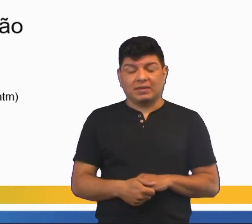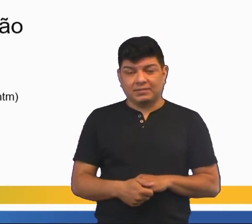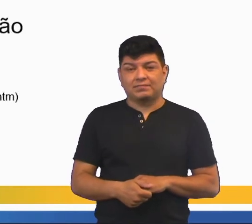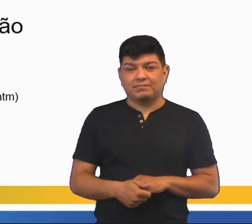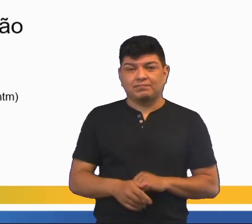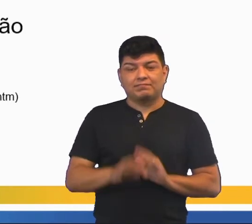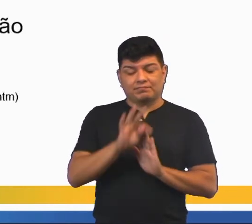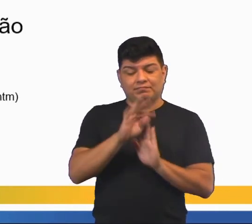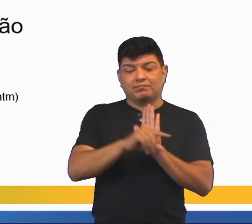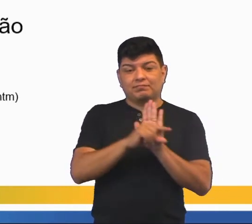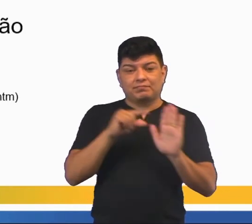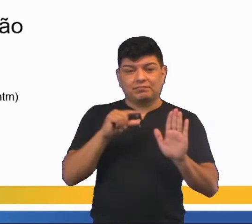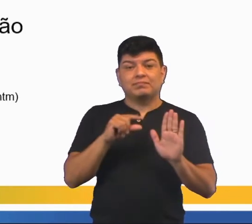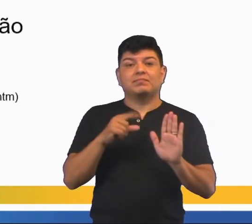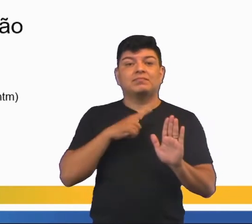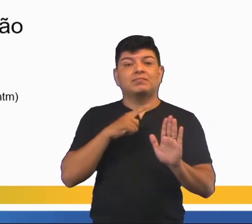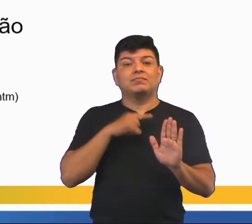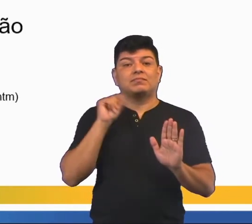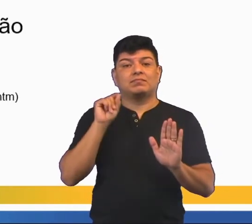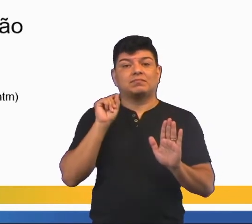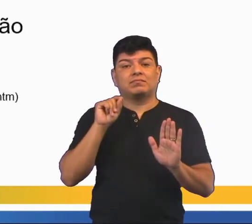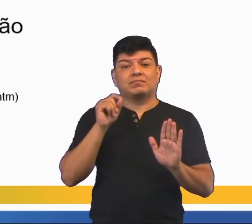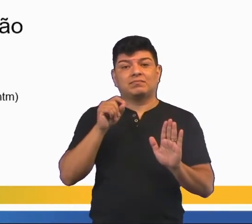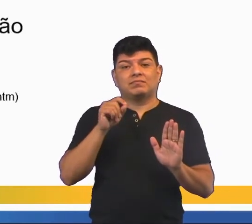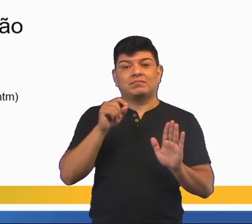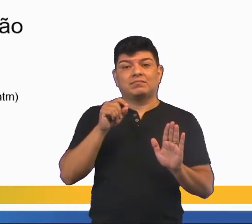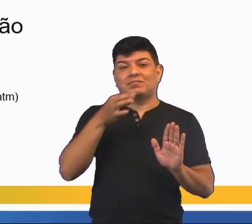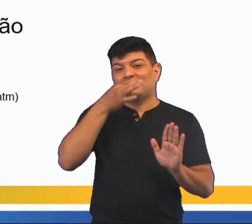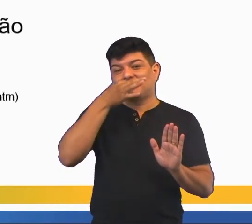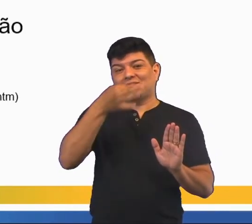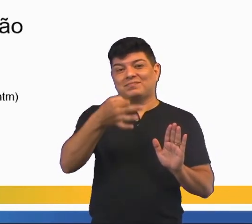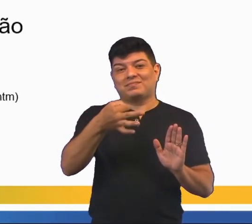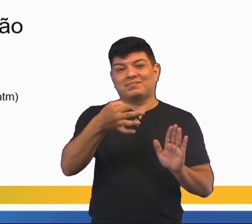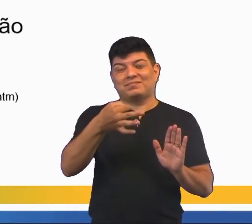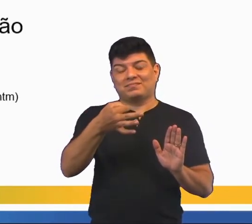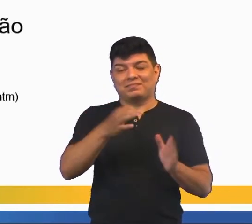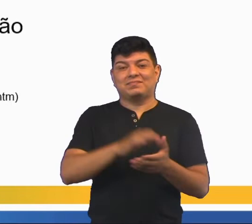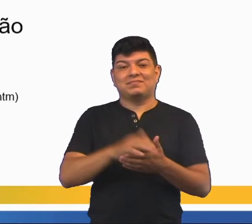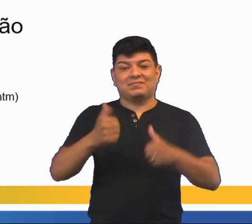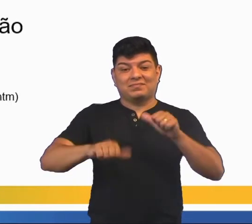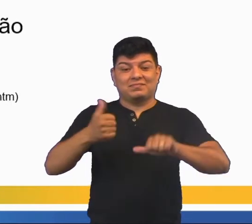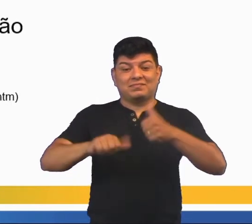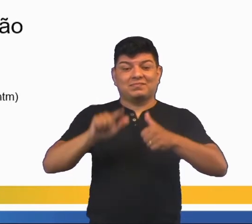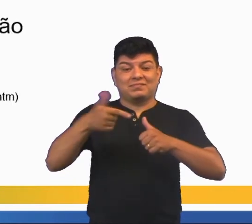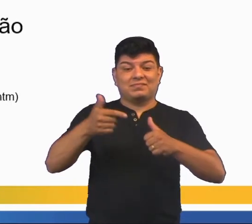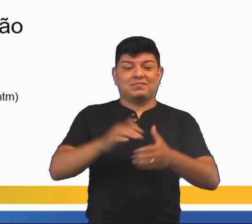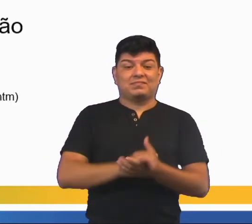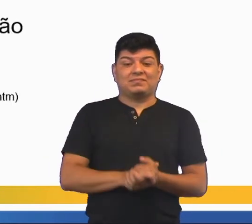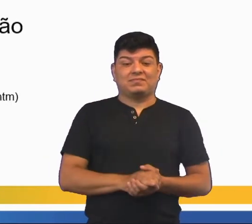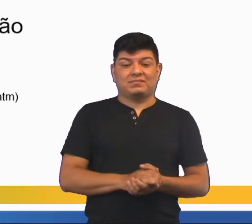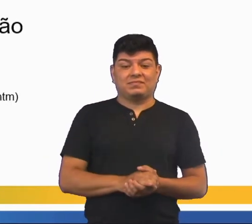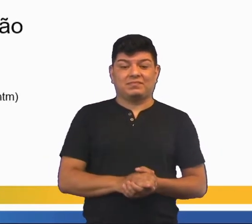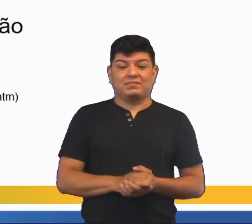aqui nesse trecho, nós temos aqui uma opinião. Vamos analisar mais um?